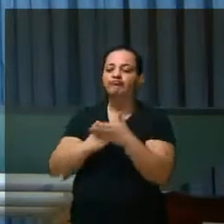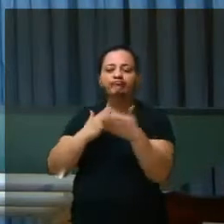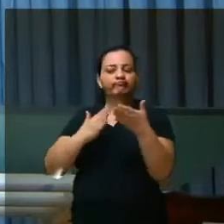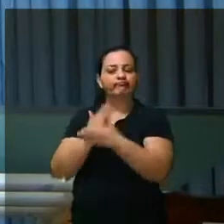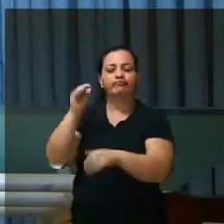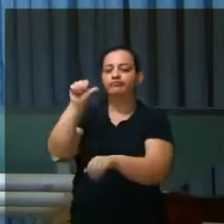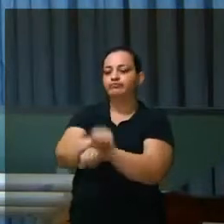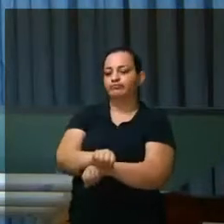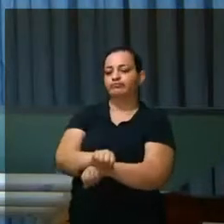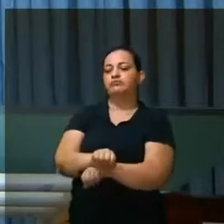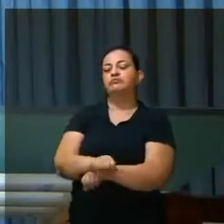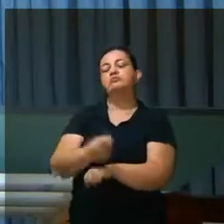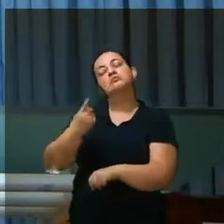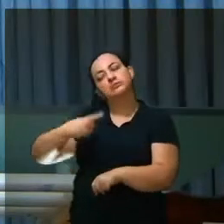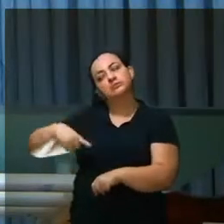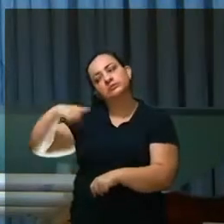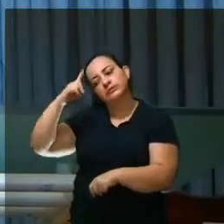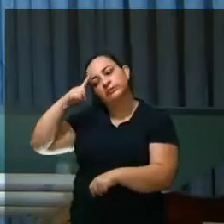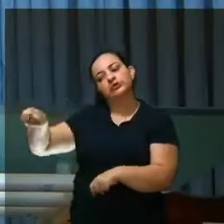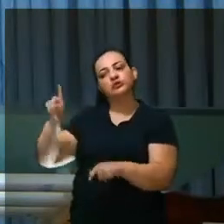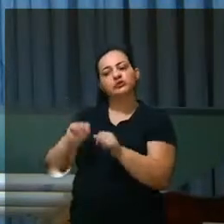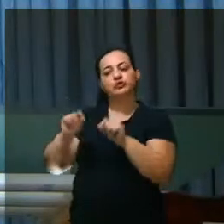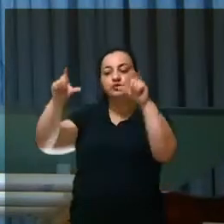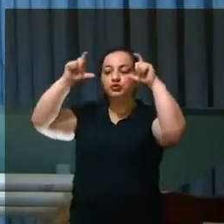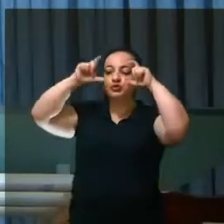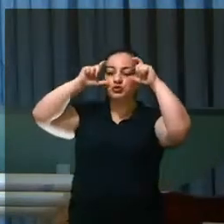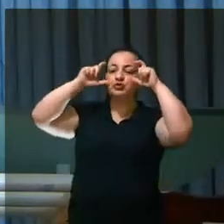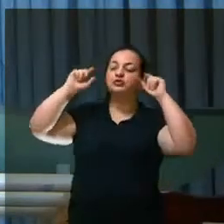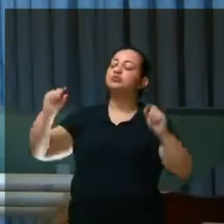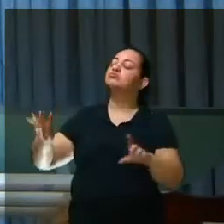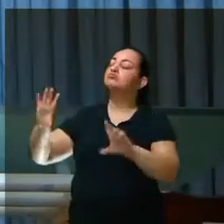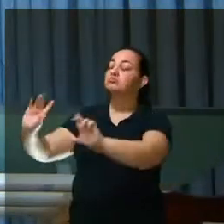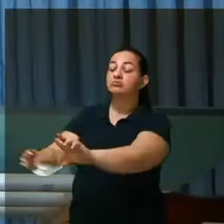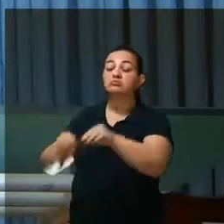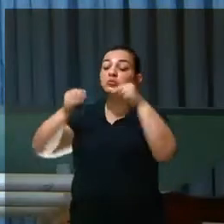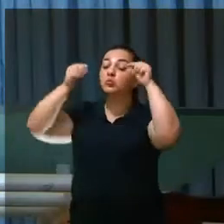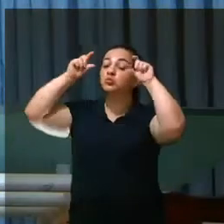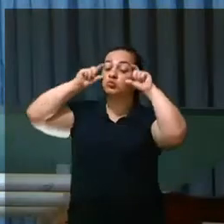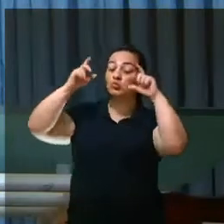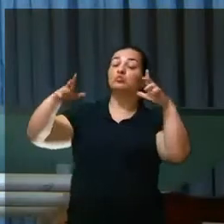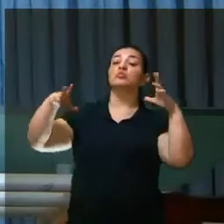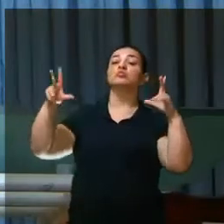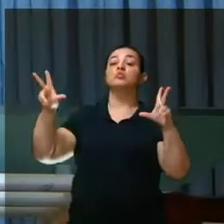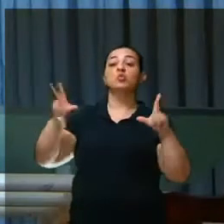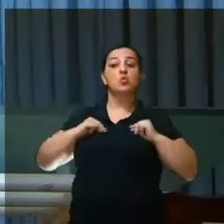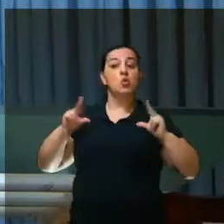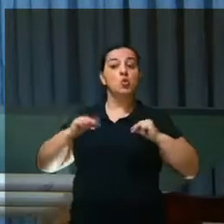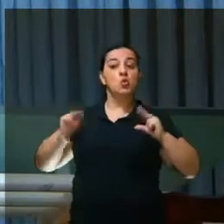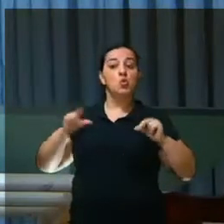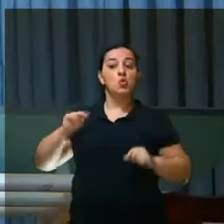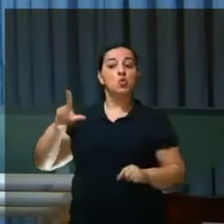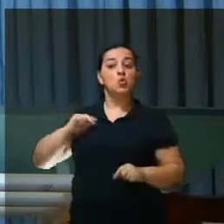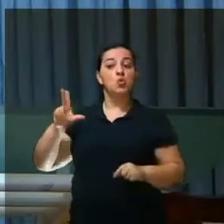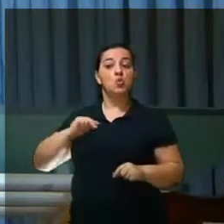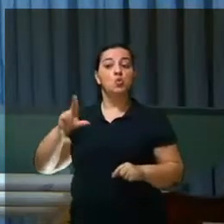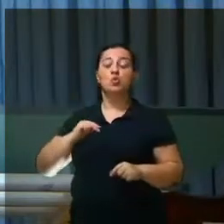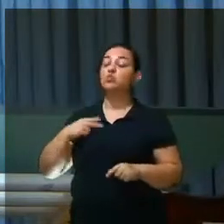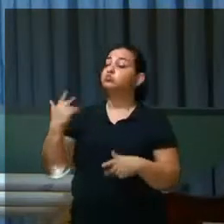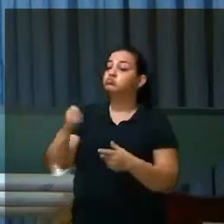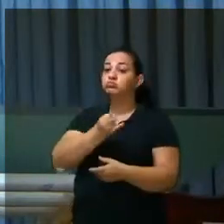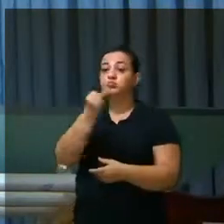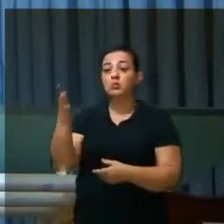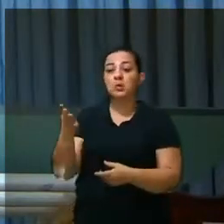manda fazer o óculos quando você faz o óculos e você coloca aí você tem uma noção do quanto Realmente